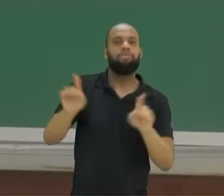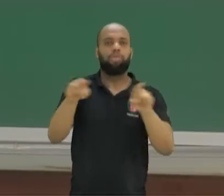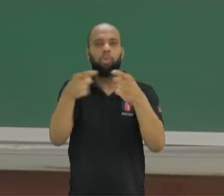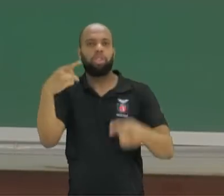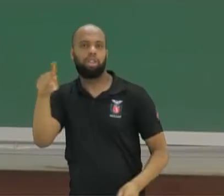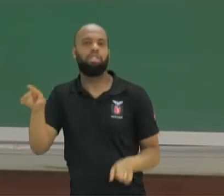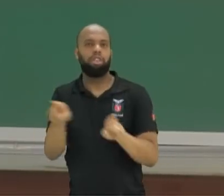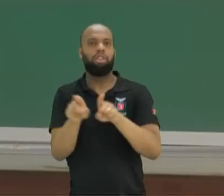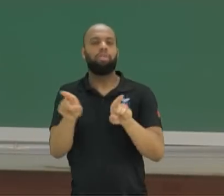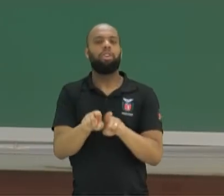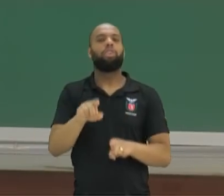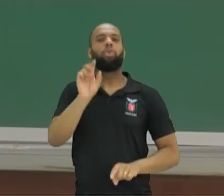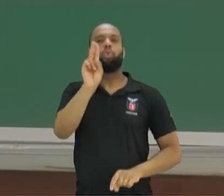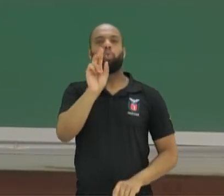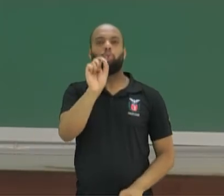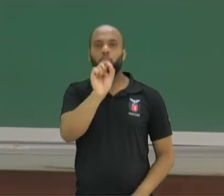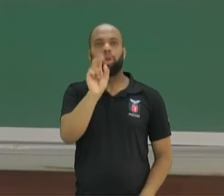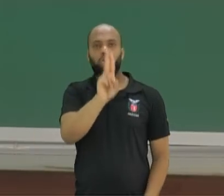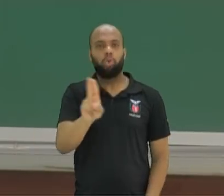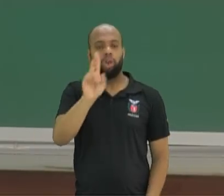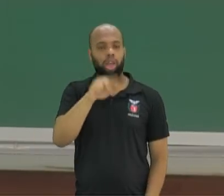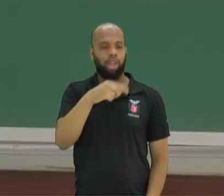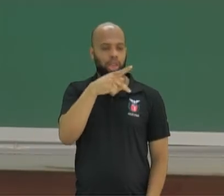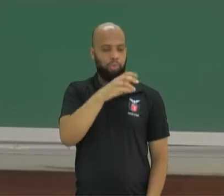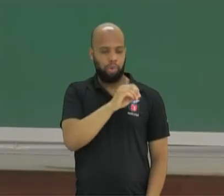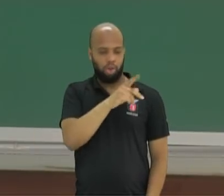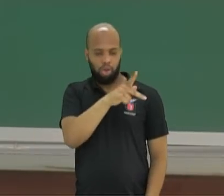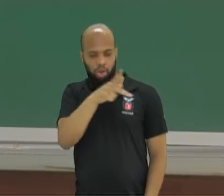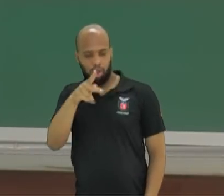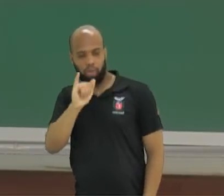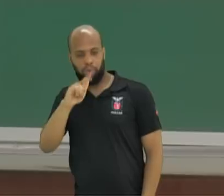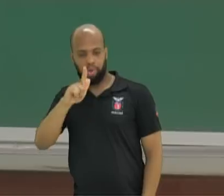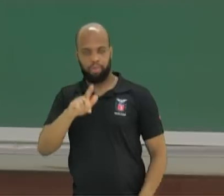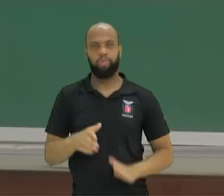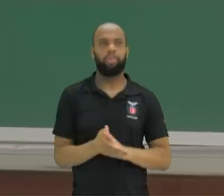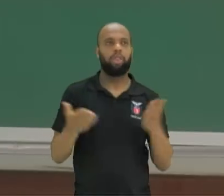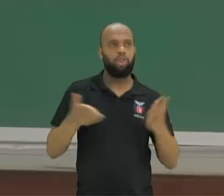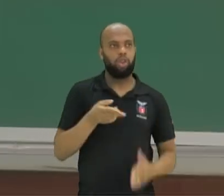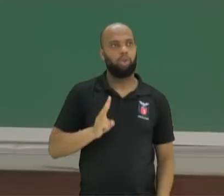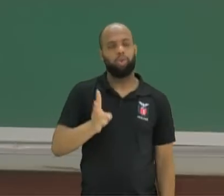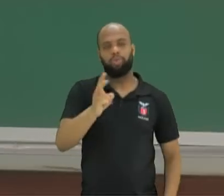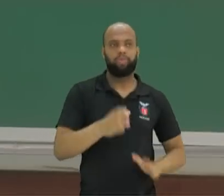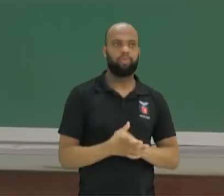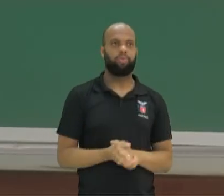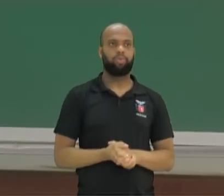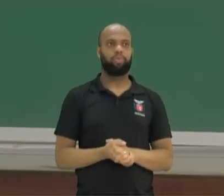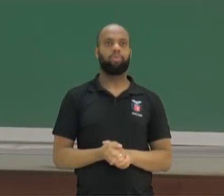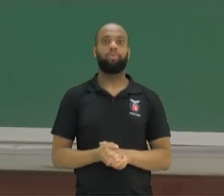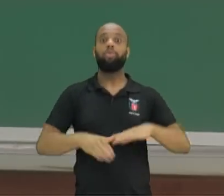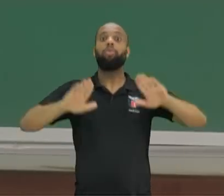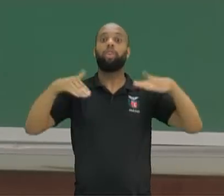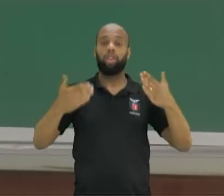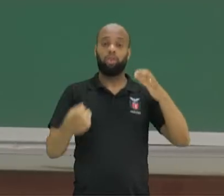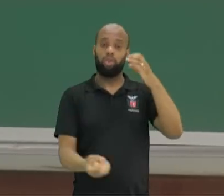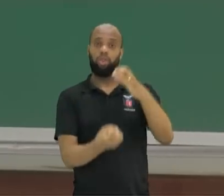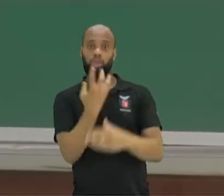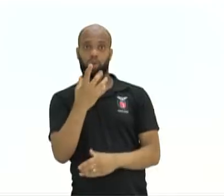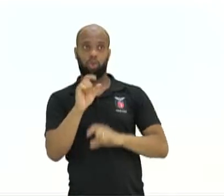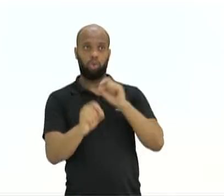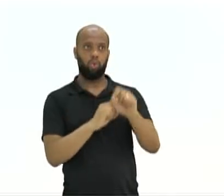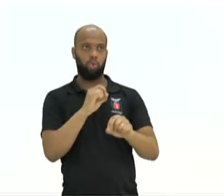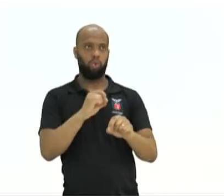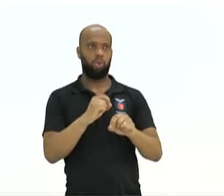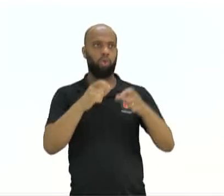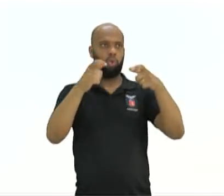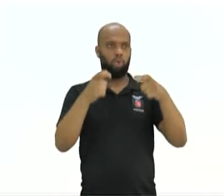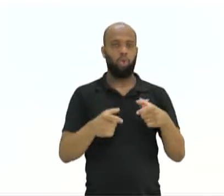músicas, era o popping, certo? Então vamos para frente. Apesar de ser criado em